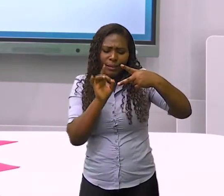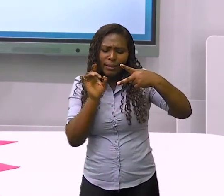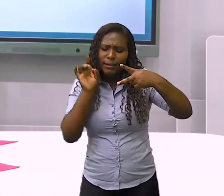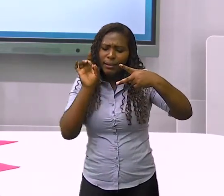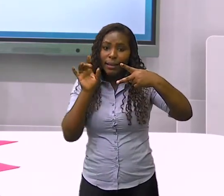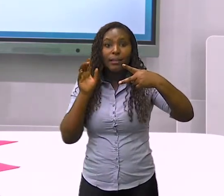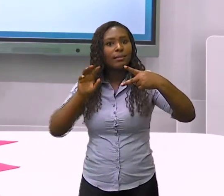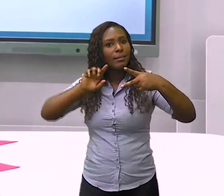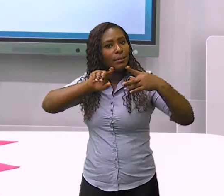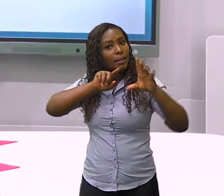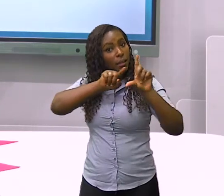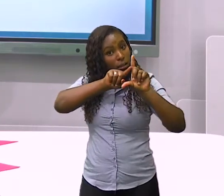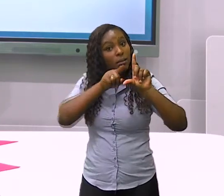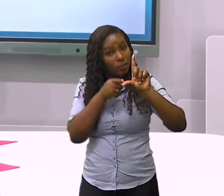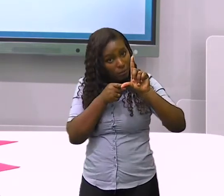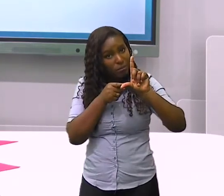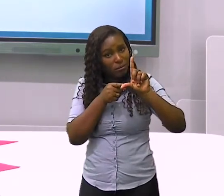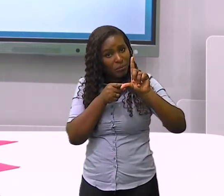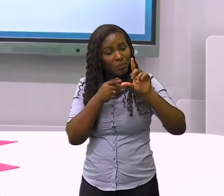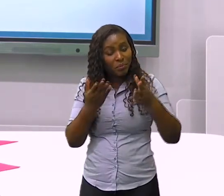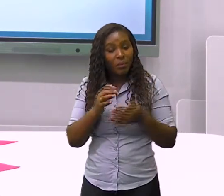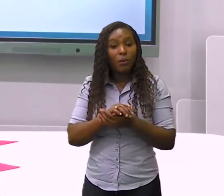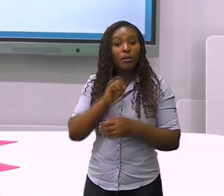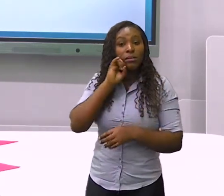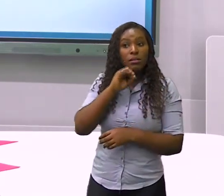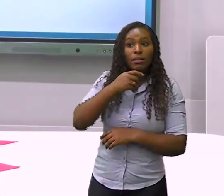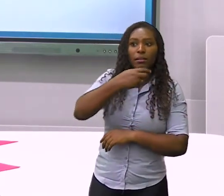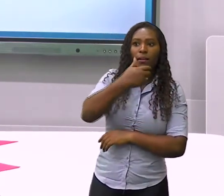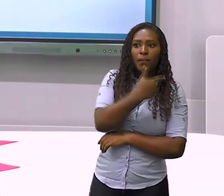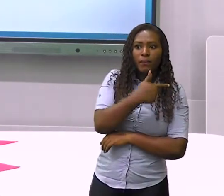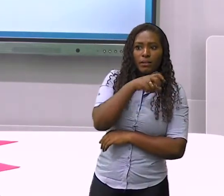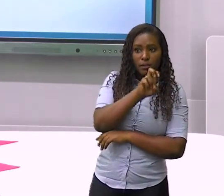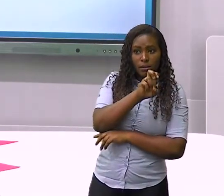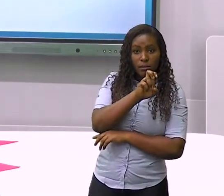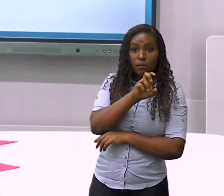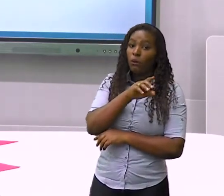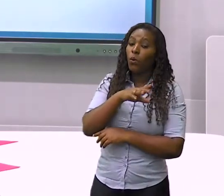também vai ser 25. Logo, o ângulo M,